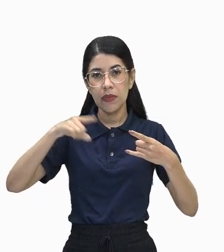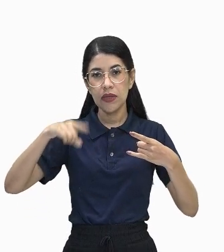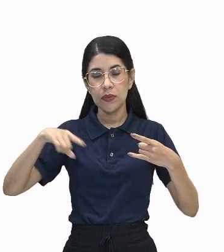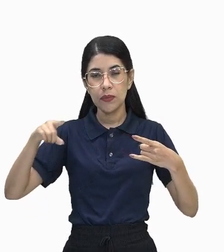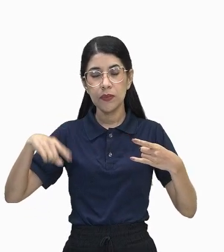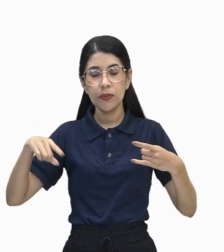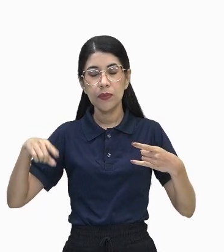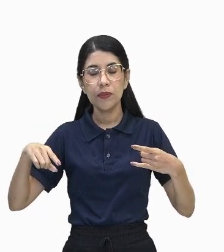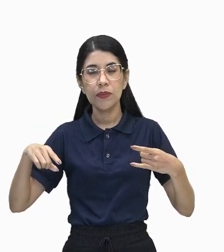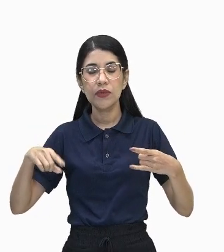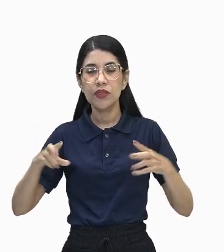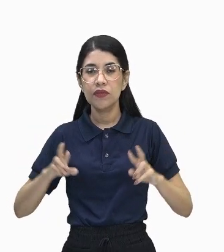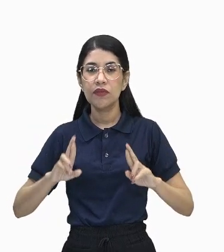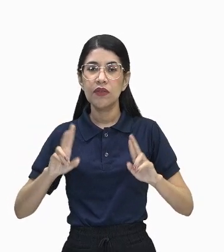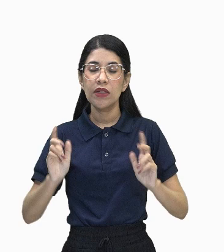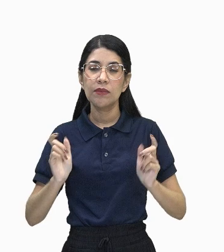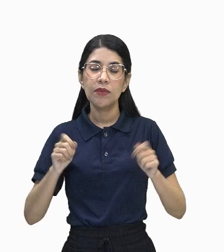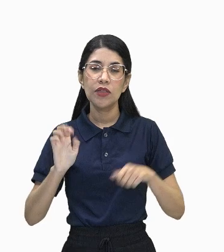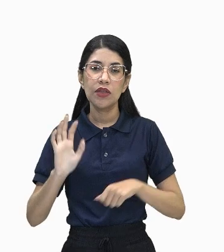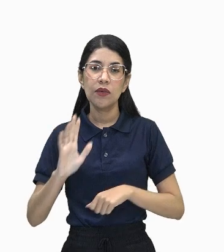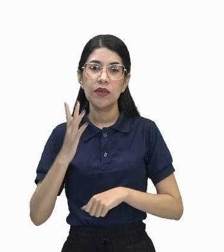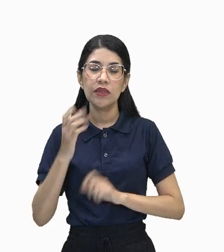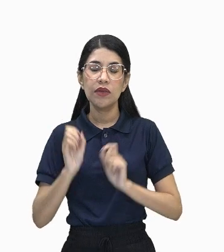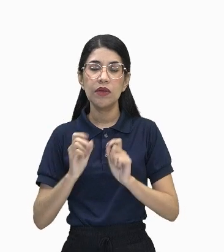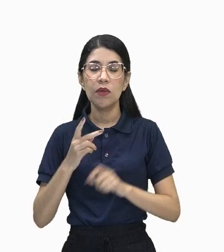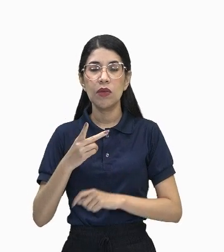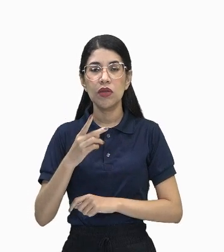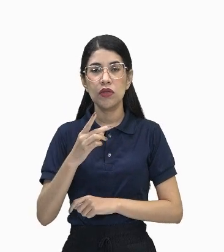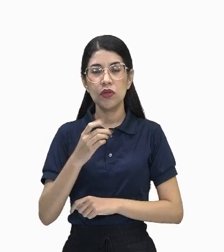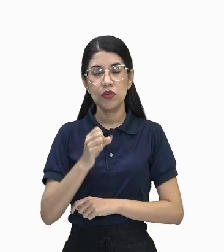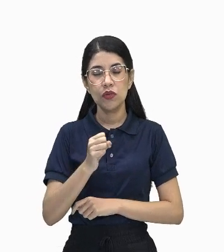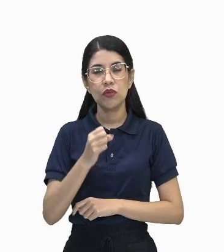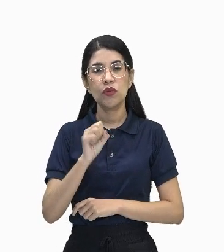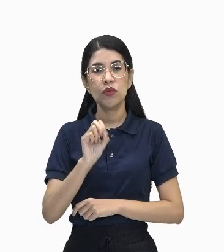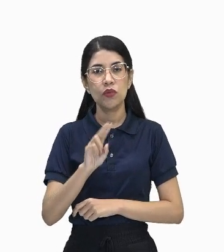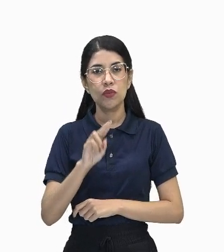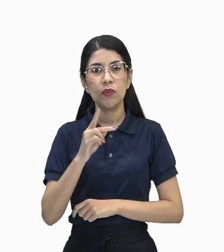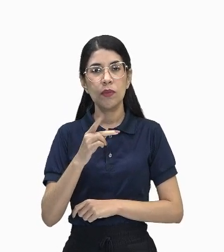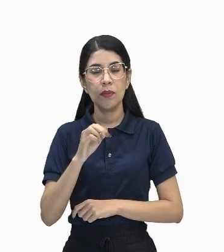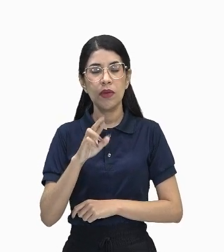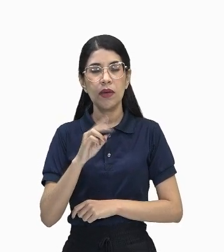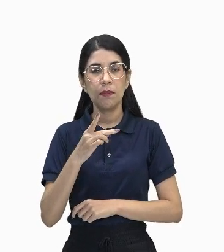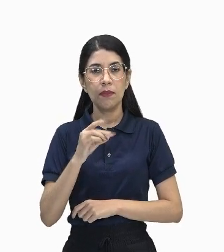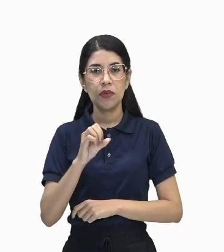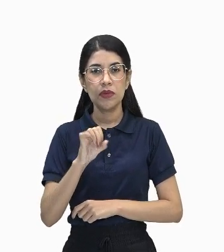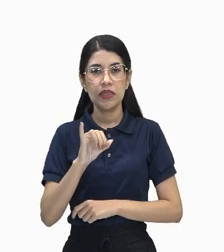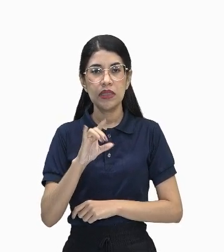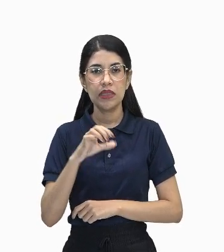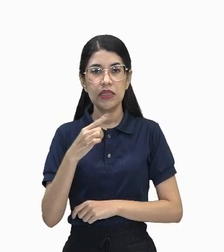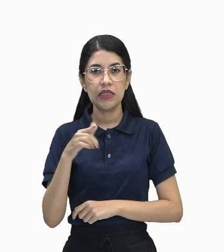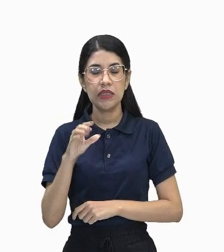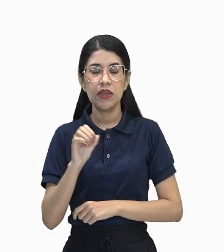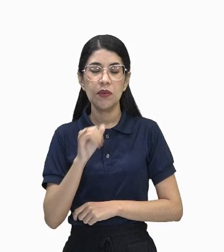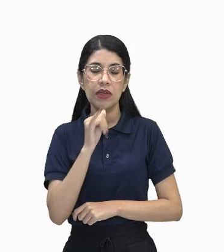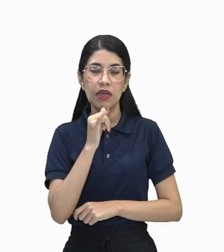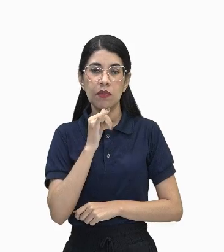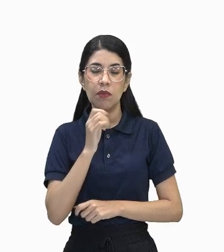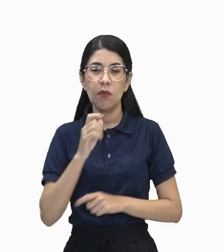corda, poderá ocorrer uma superposição de duas formas. Então a gente está falando, por exemplo, de uma onda